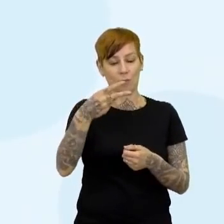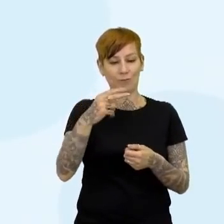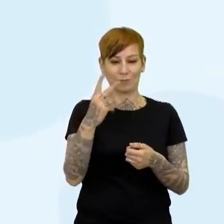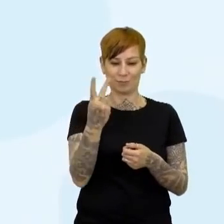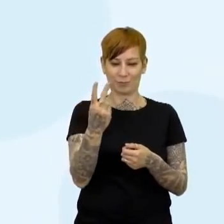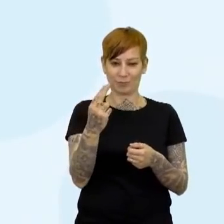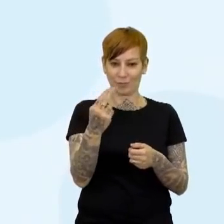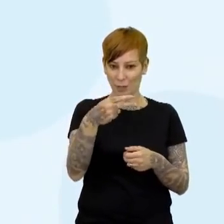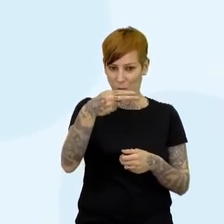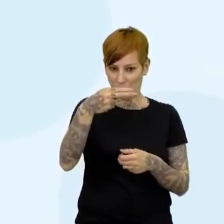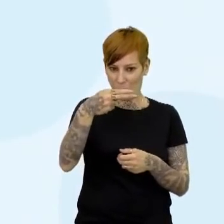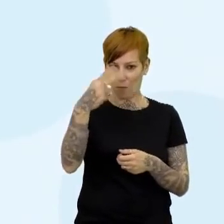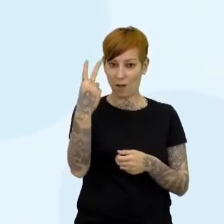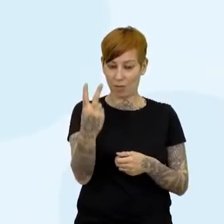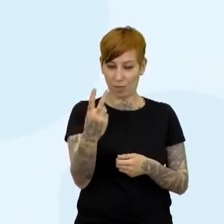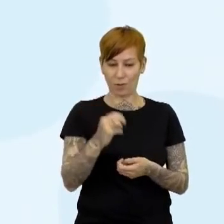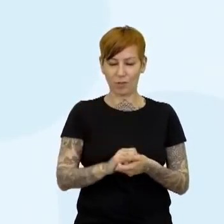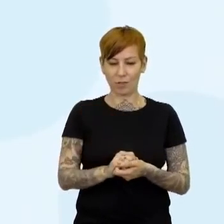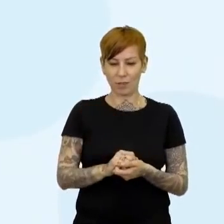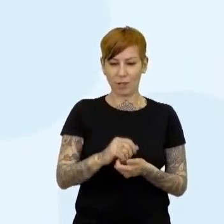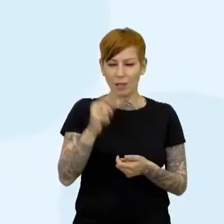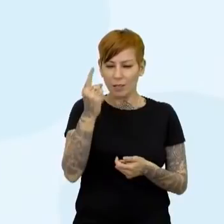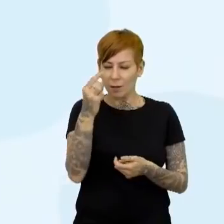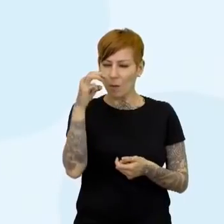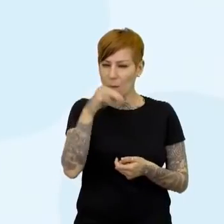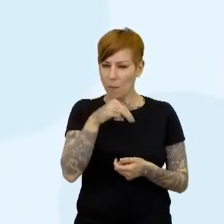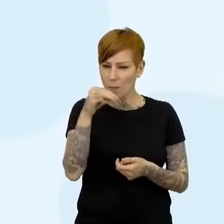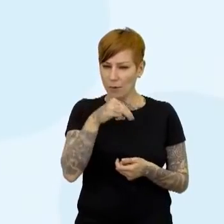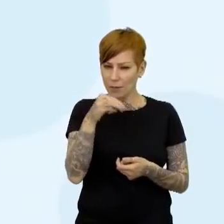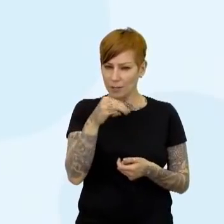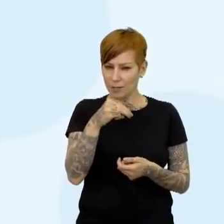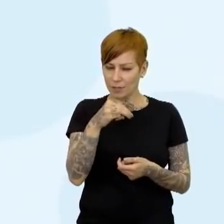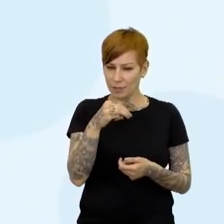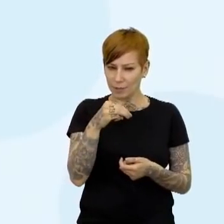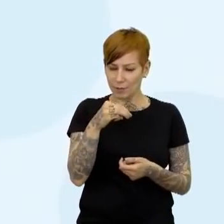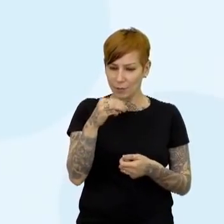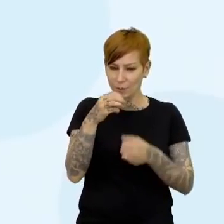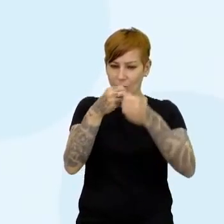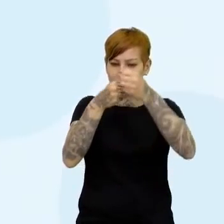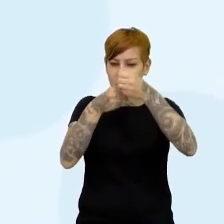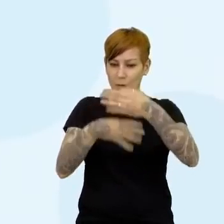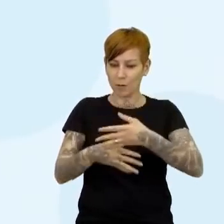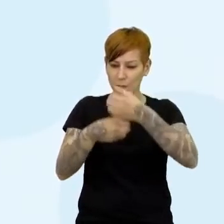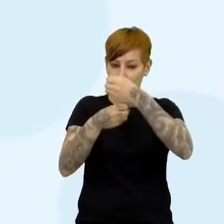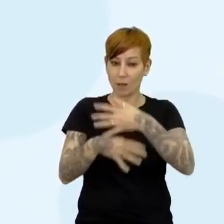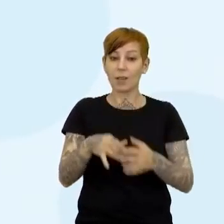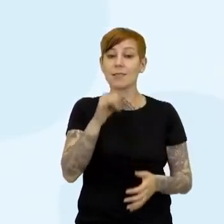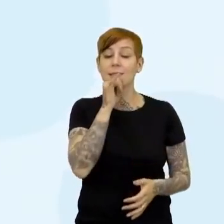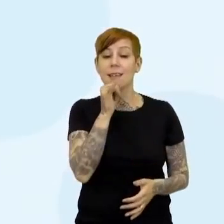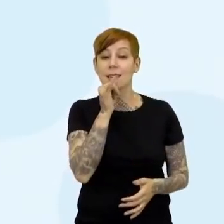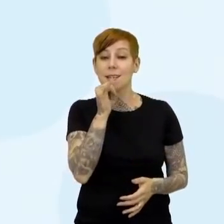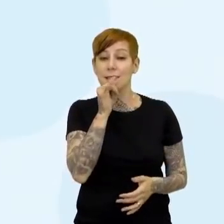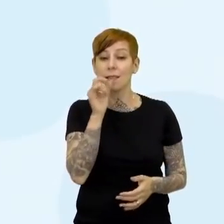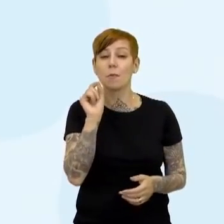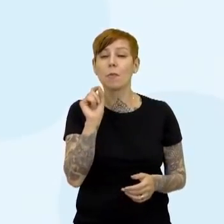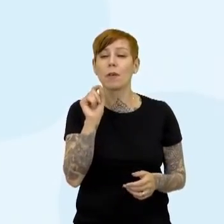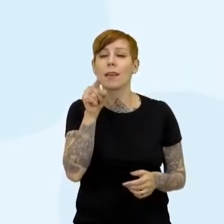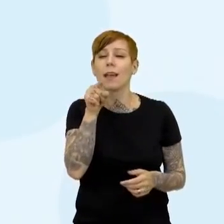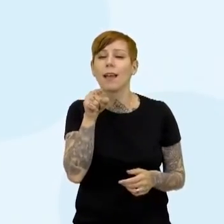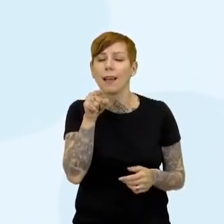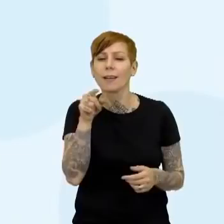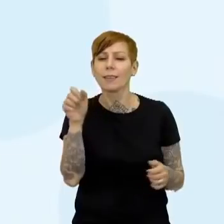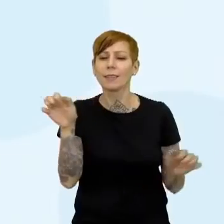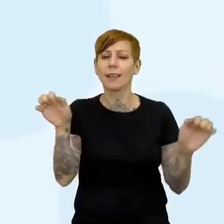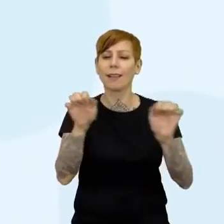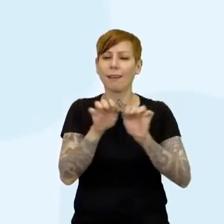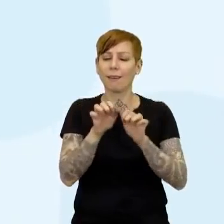2 então eu vou dar um minutinho para vocês darem no chat presente alguns exemplos de quem são essas equações